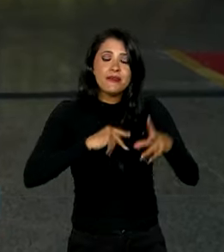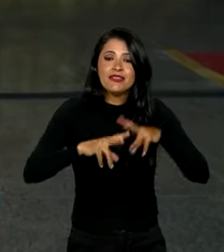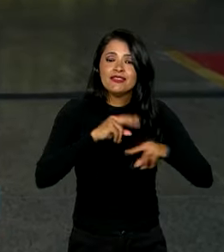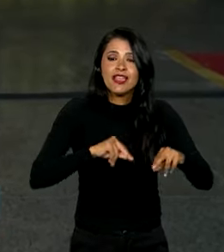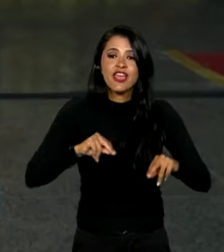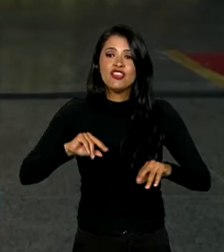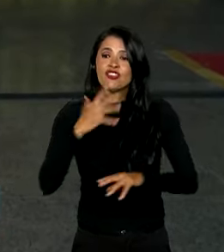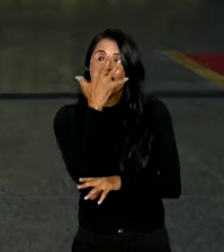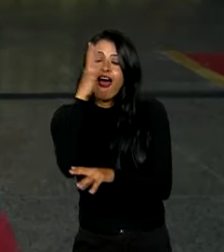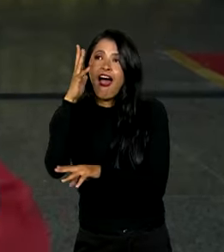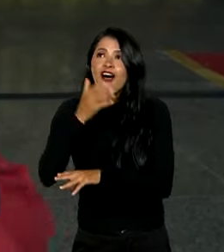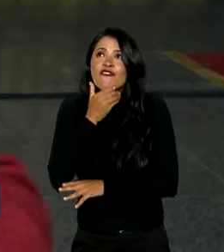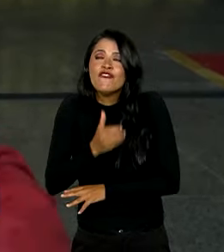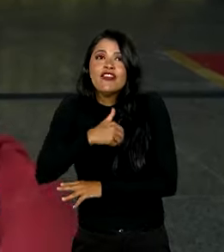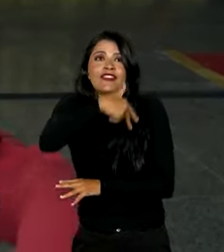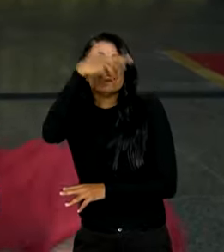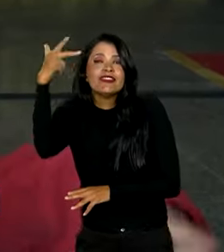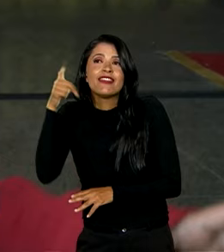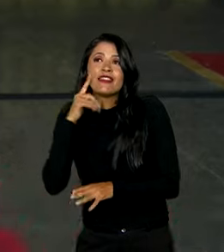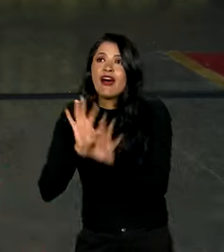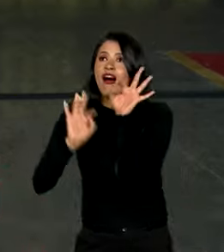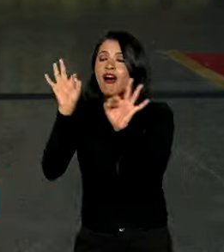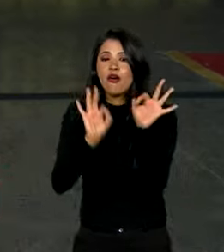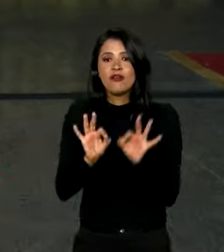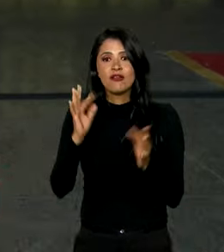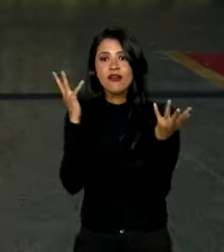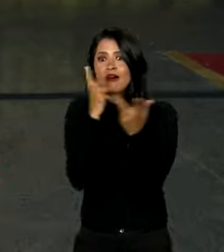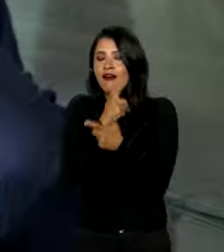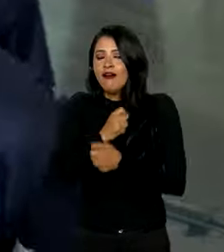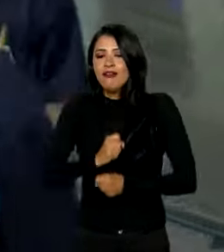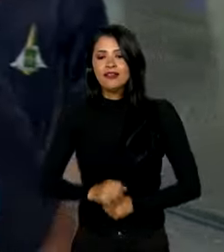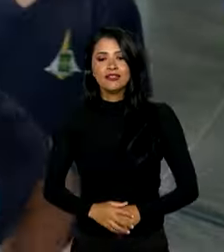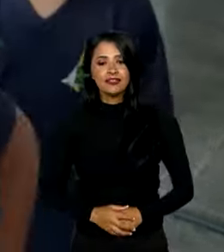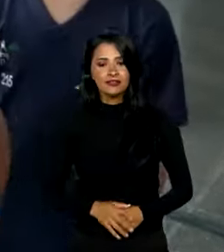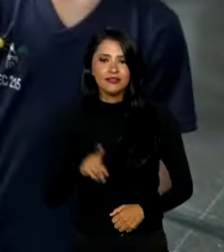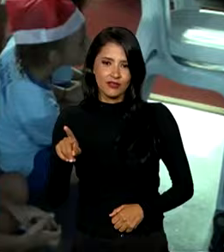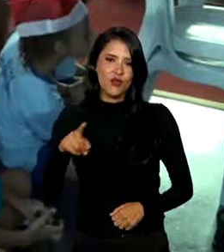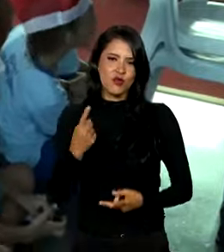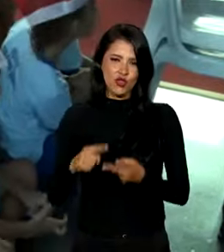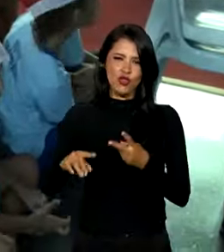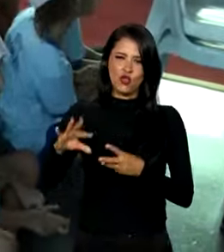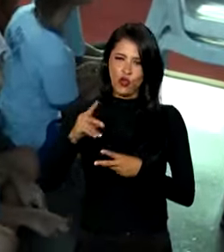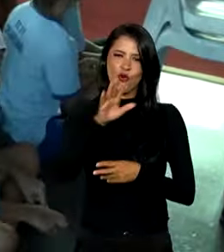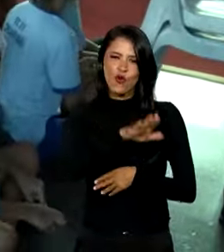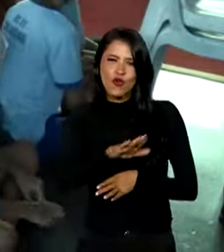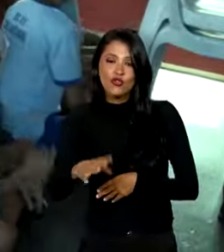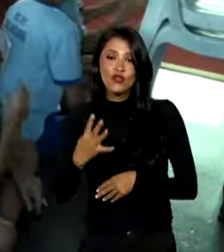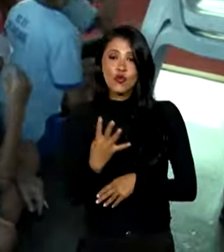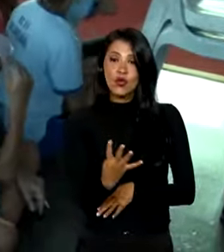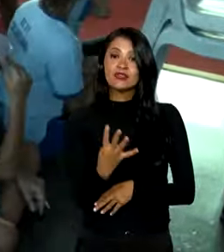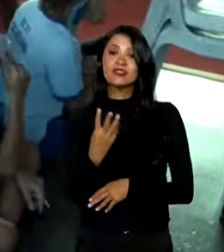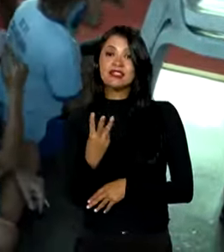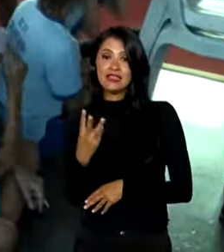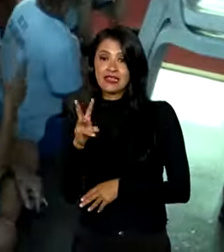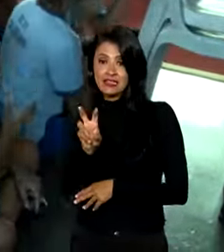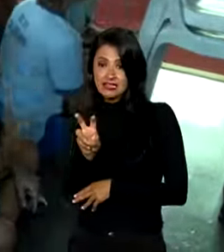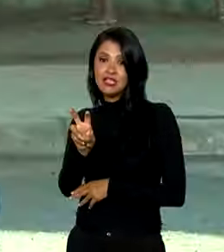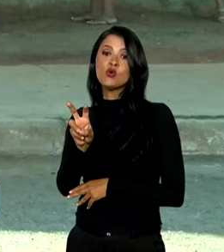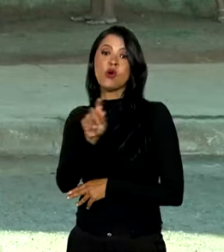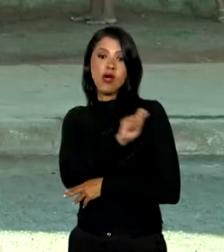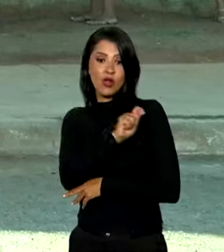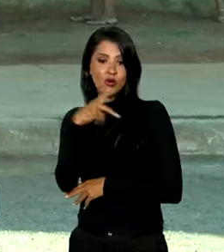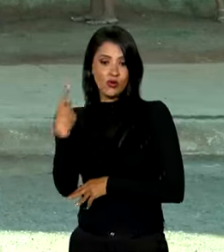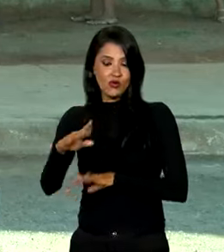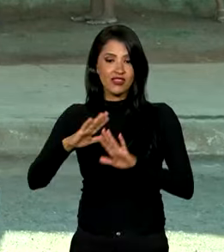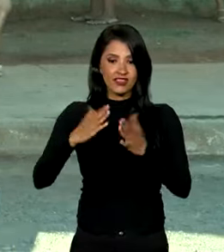de Natal, enfeites. A Maria Luísa, o Enzo e todos os 435 alunos